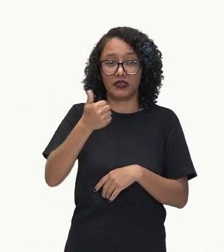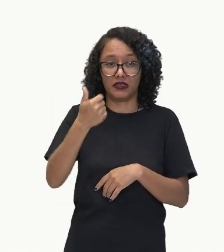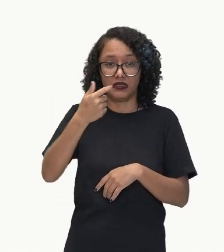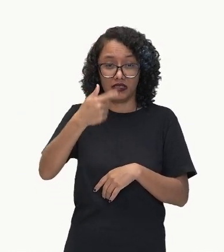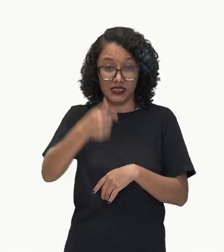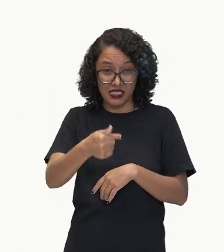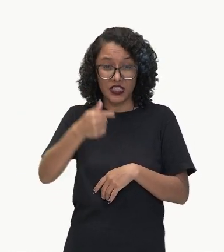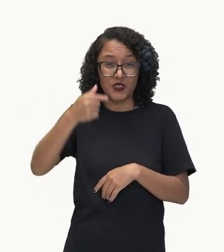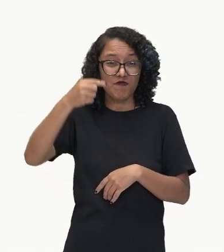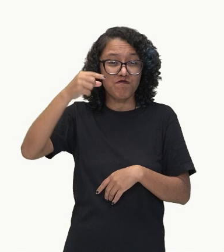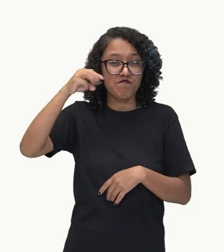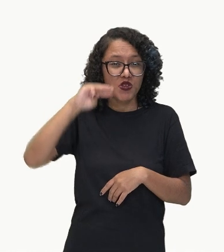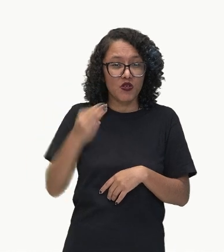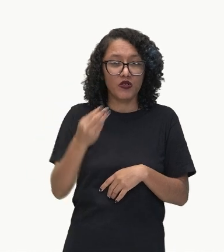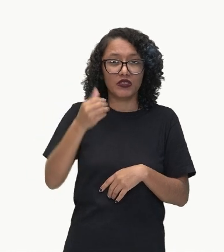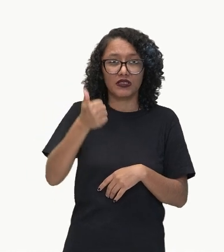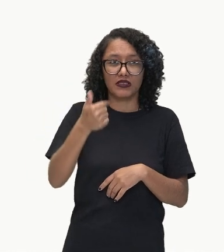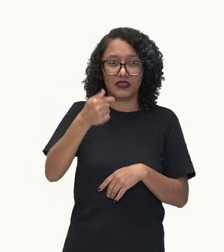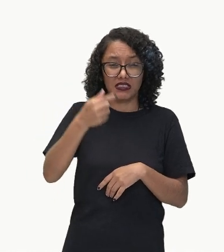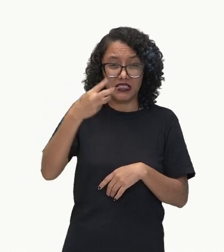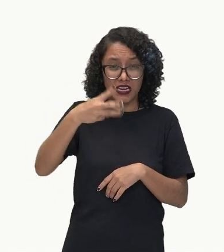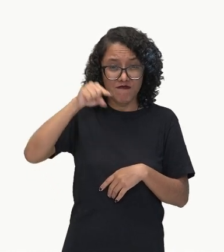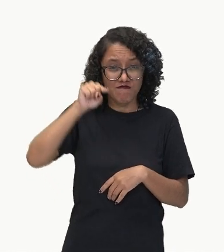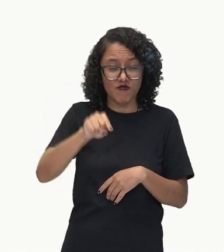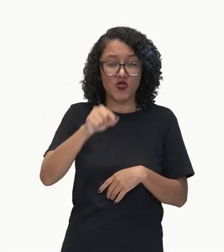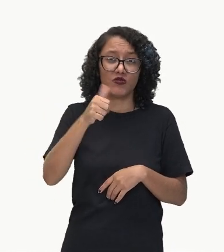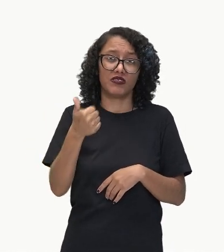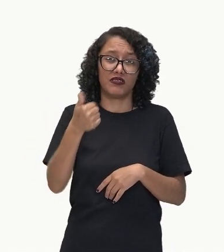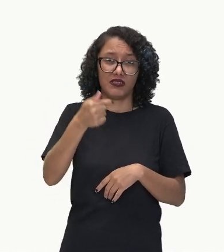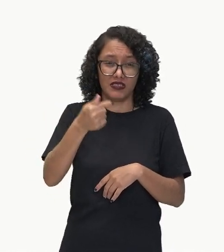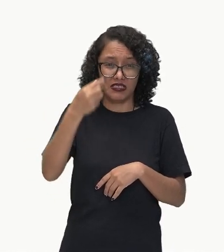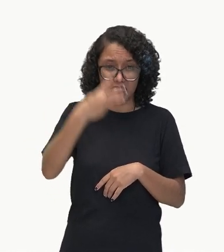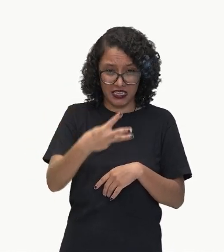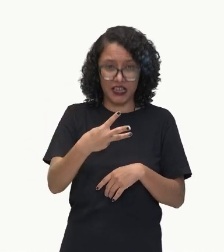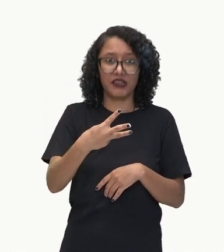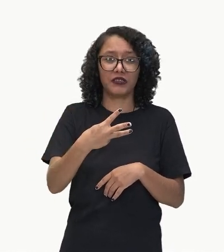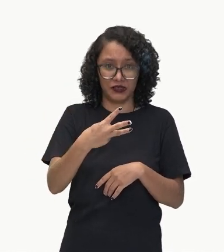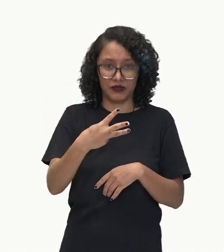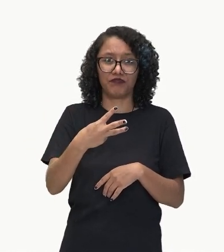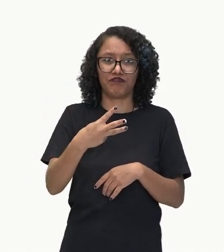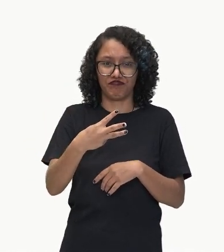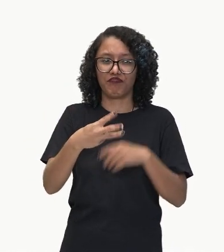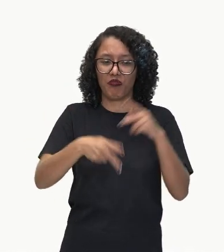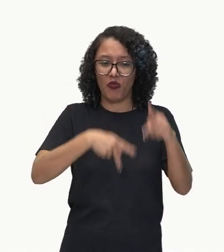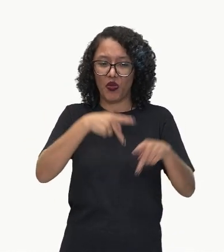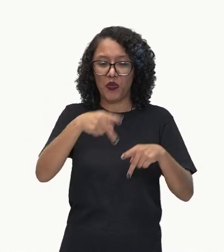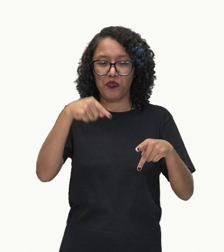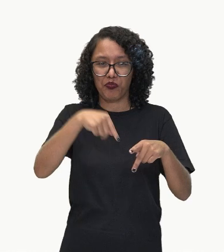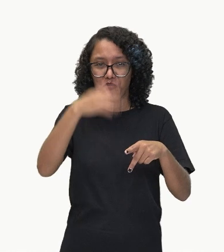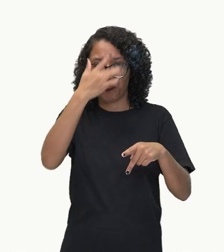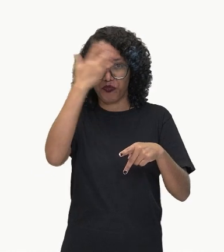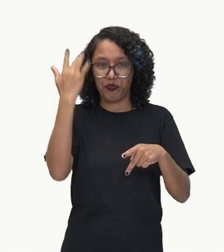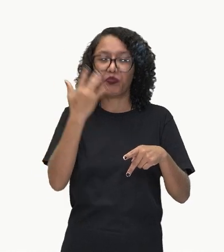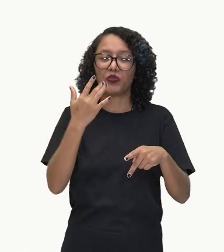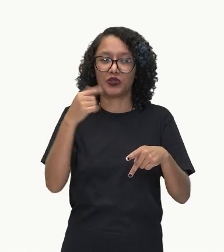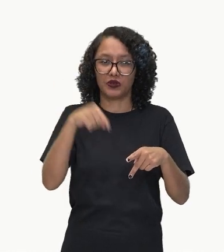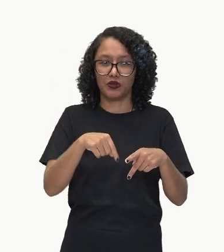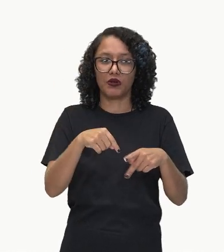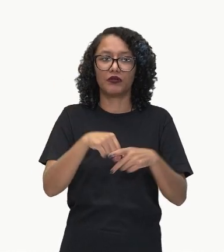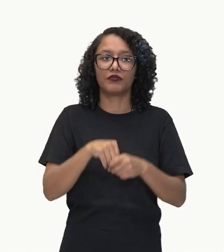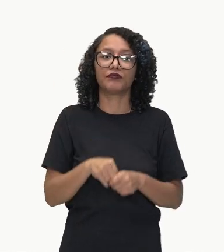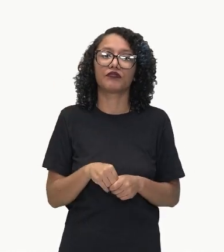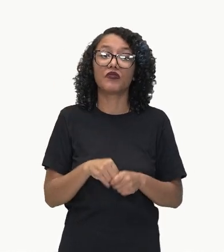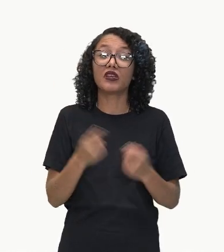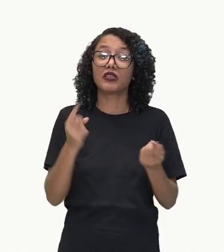1.417.173.173 habitantes, o que torna a Índia o